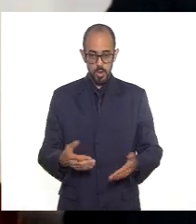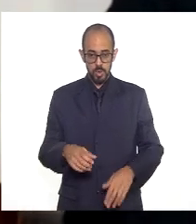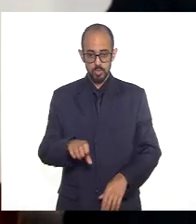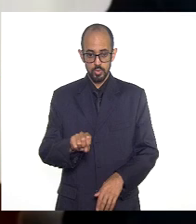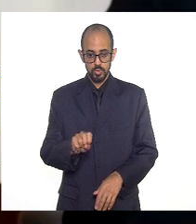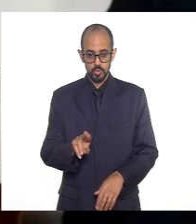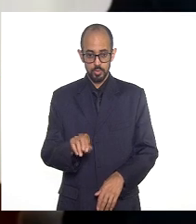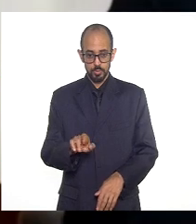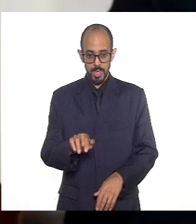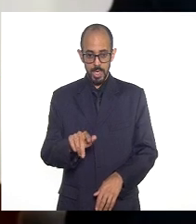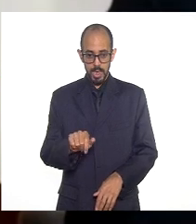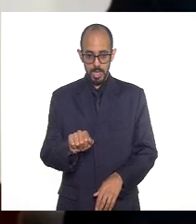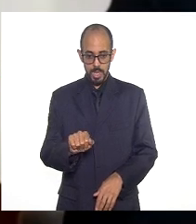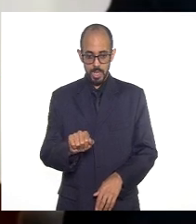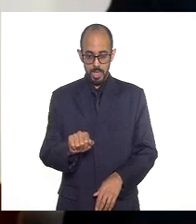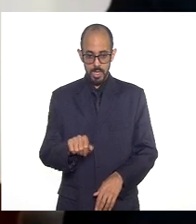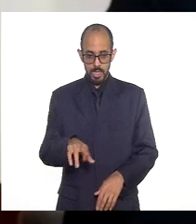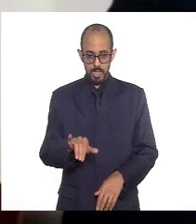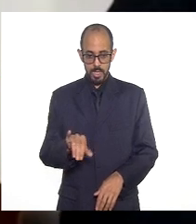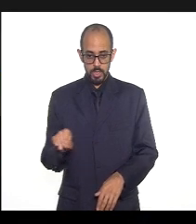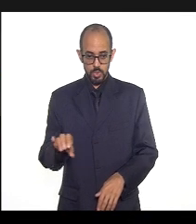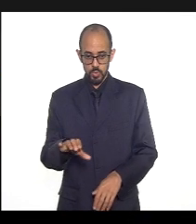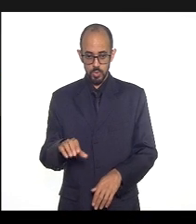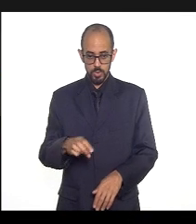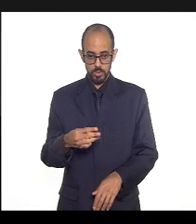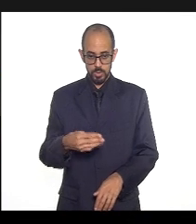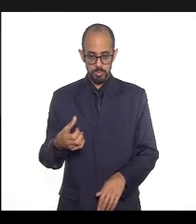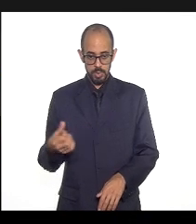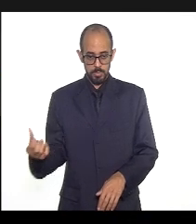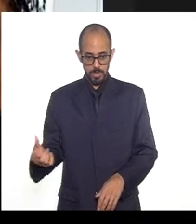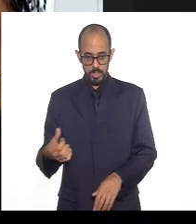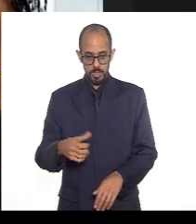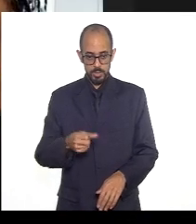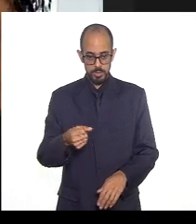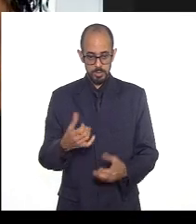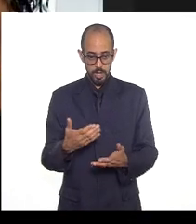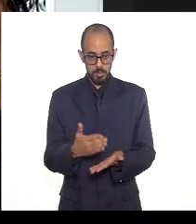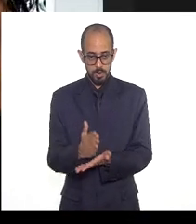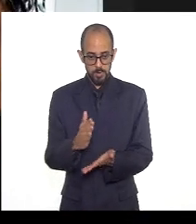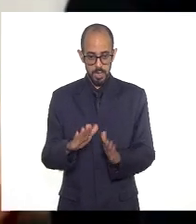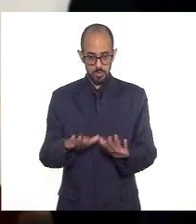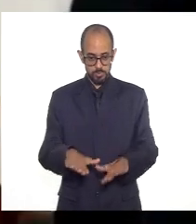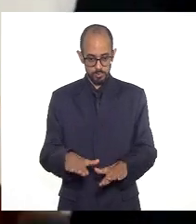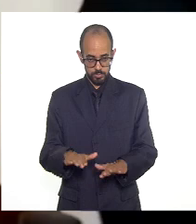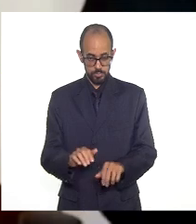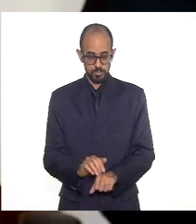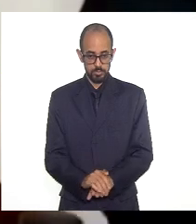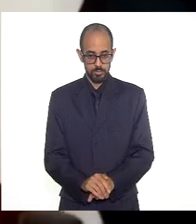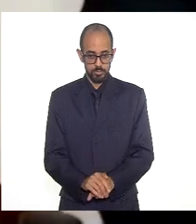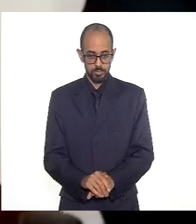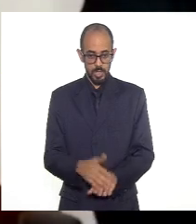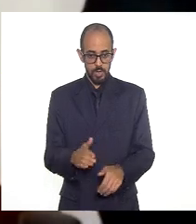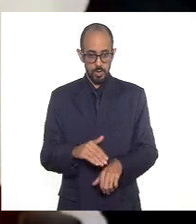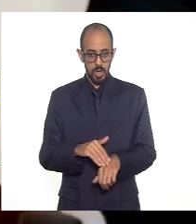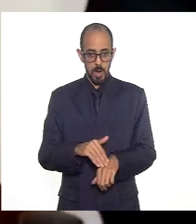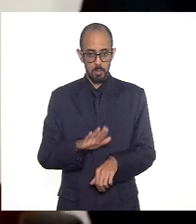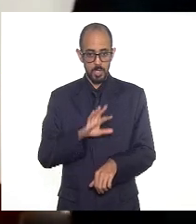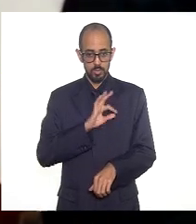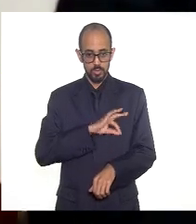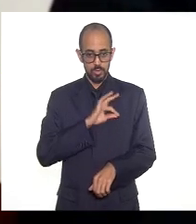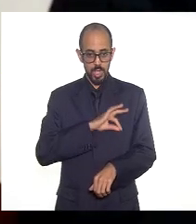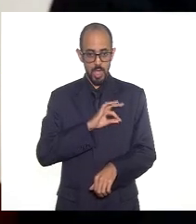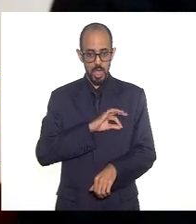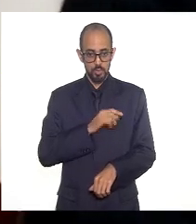Há sobre a mesa requerimento de destaque a emenda 366. Os que aprovam a estão rejeitada. Agora vamos ao aumento salarial na previsão do